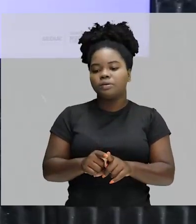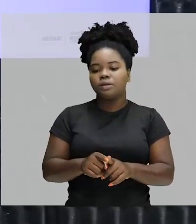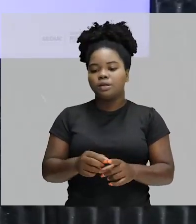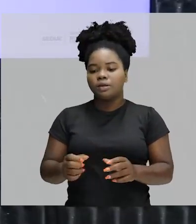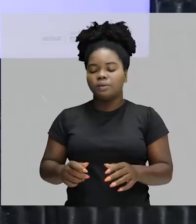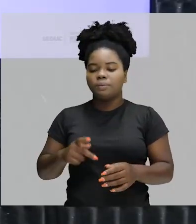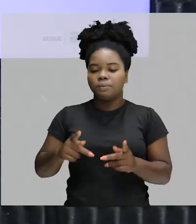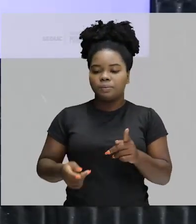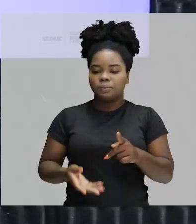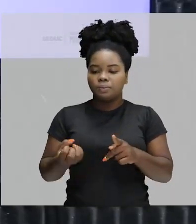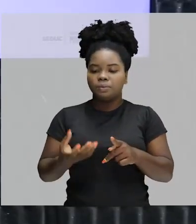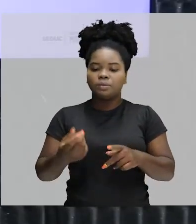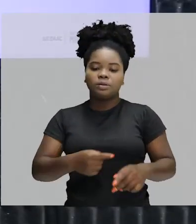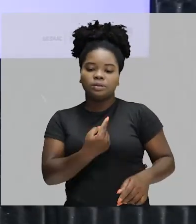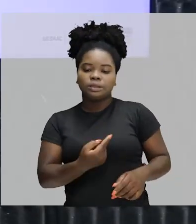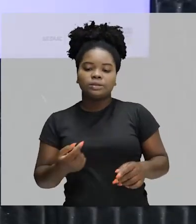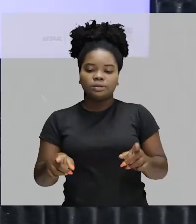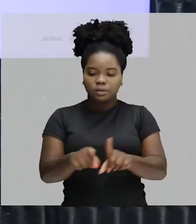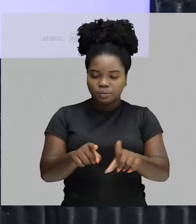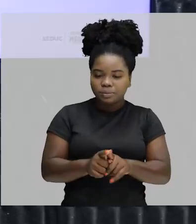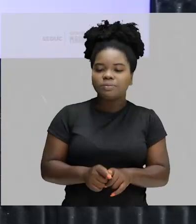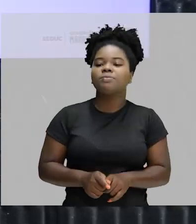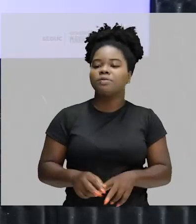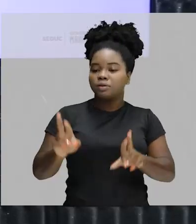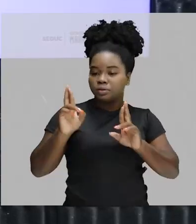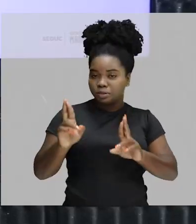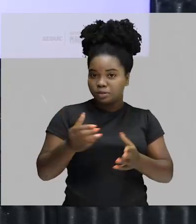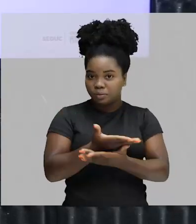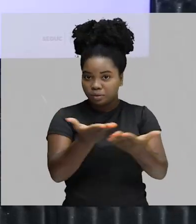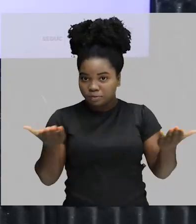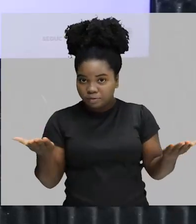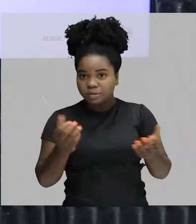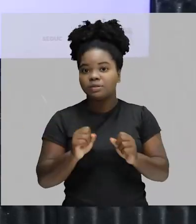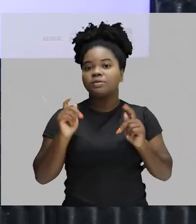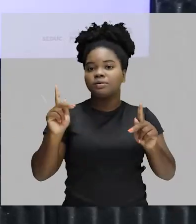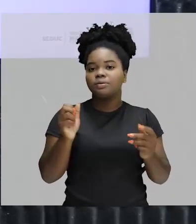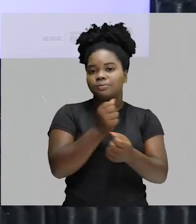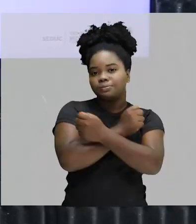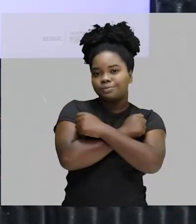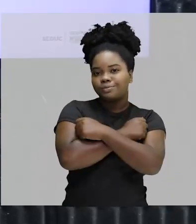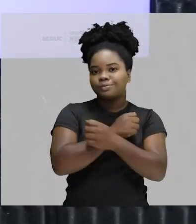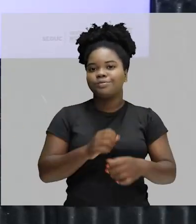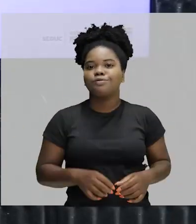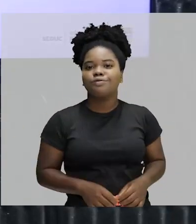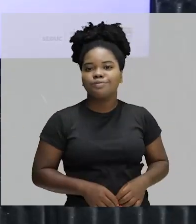flexiona em grau. Eu aguardo vocês na próxima aula. Um grande abraço.